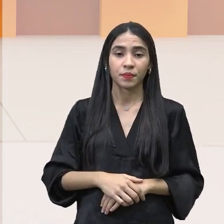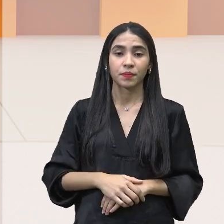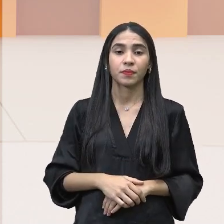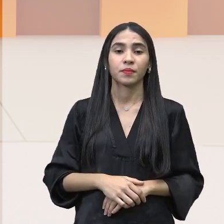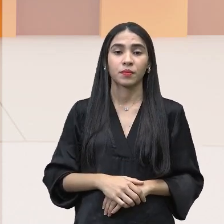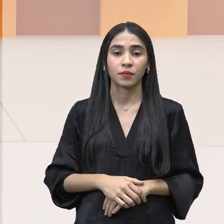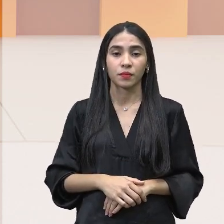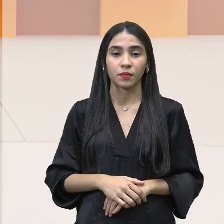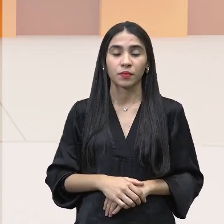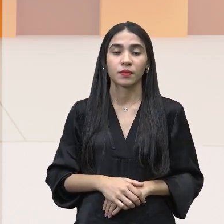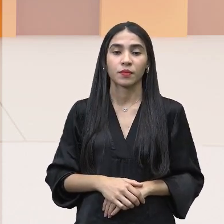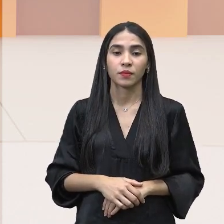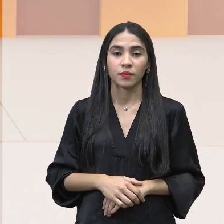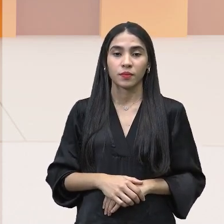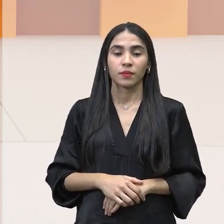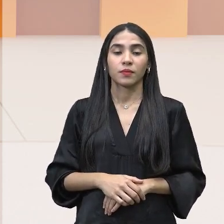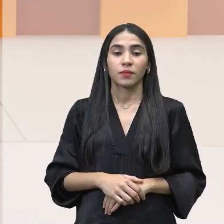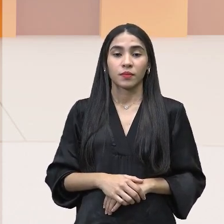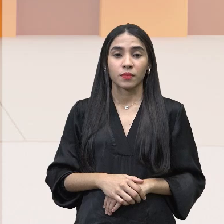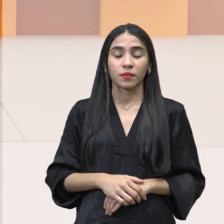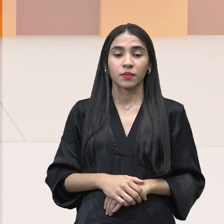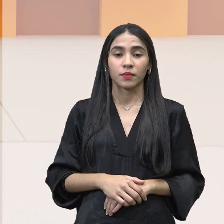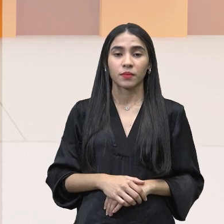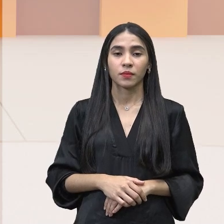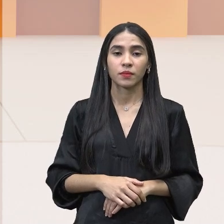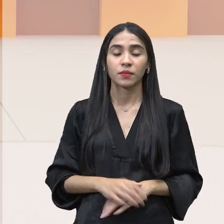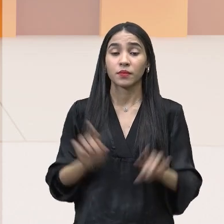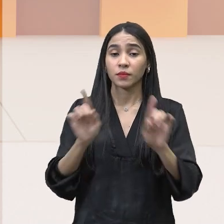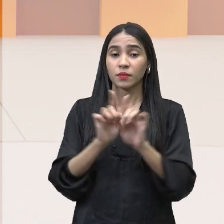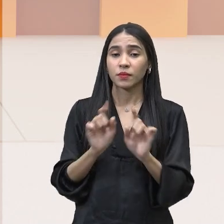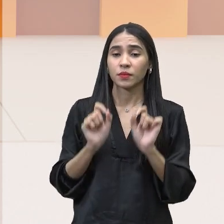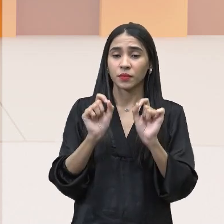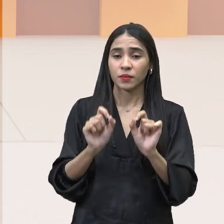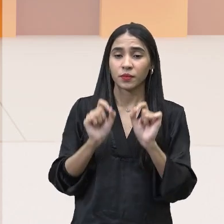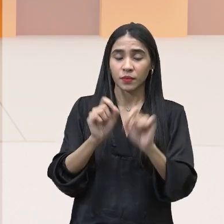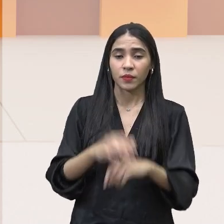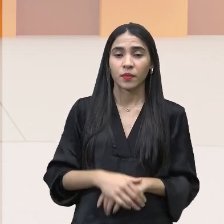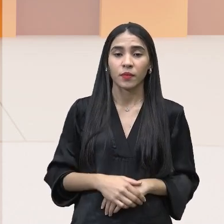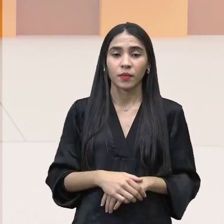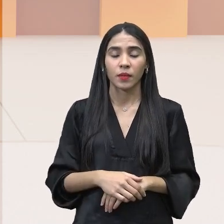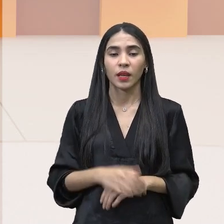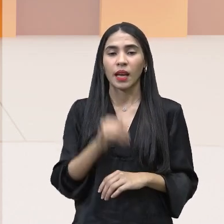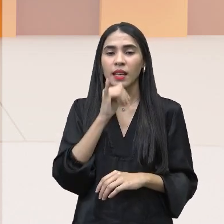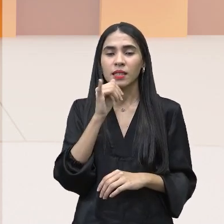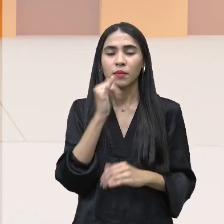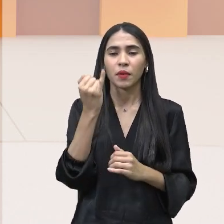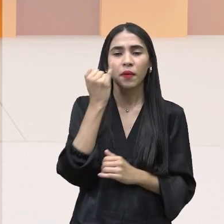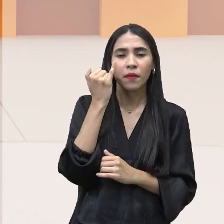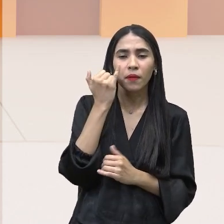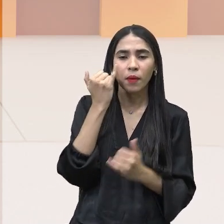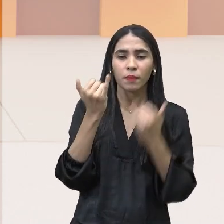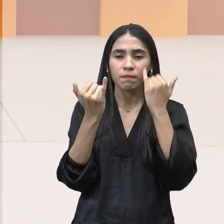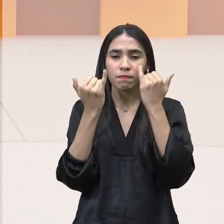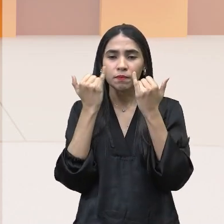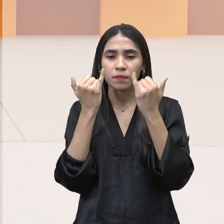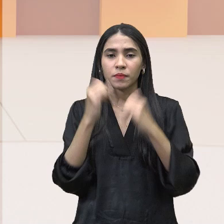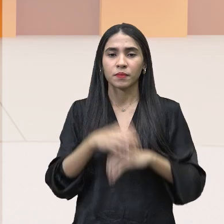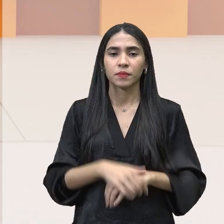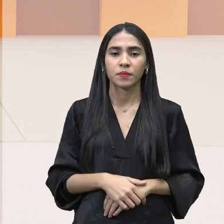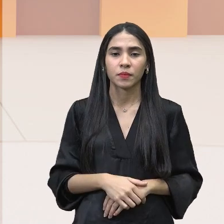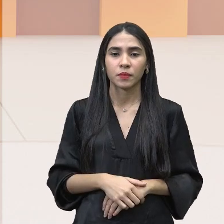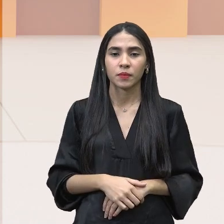Depois, o encurtamento, né, que circula, as notícias que circulam, já vimos isso aí, né? Vamos passar,